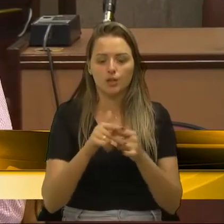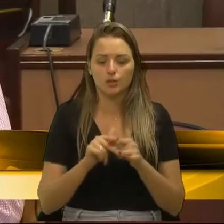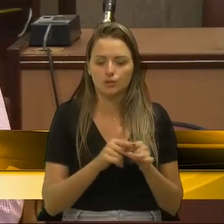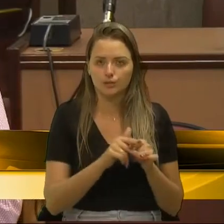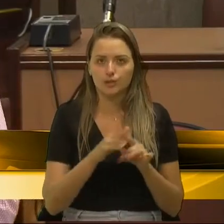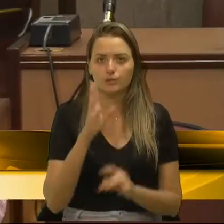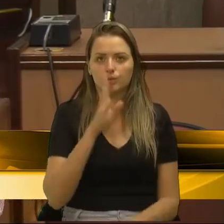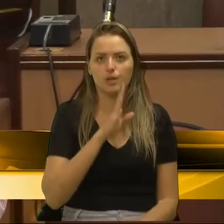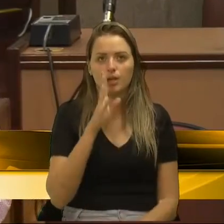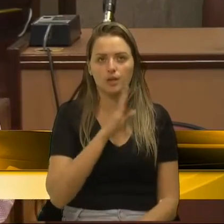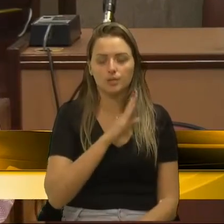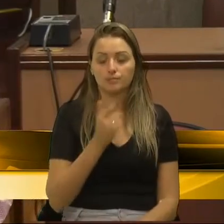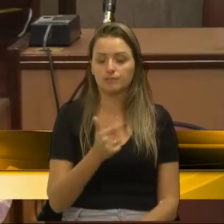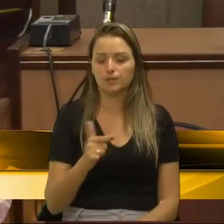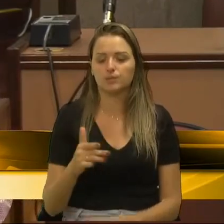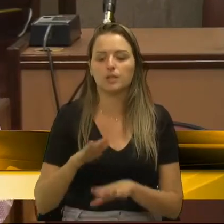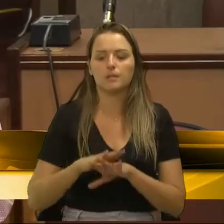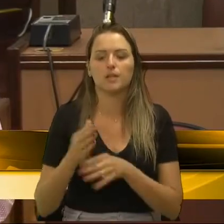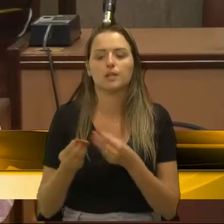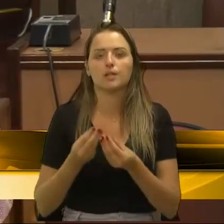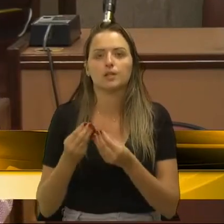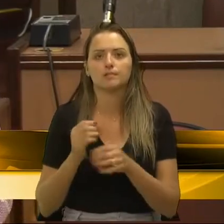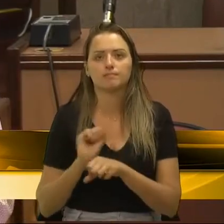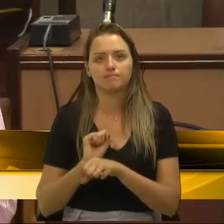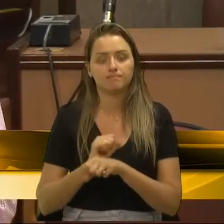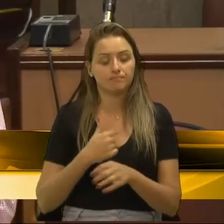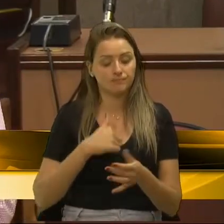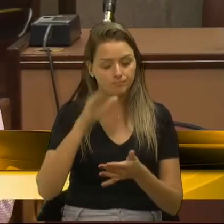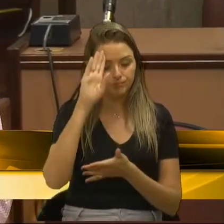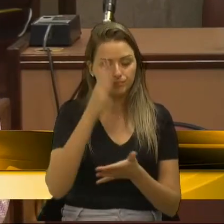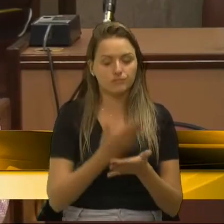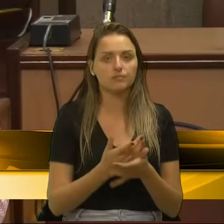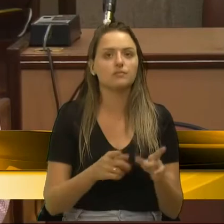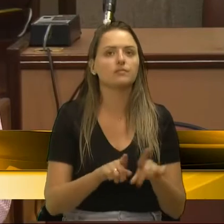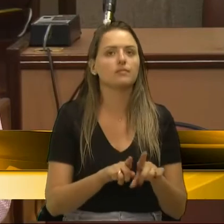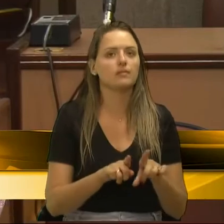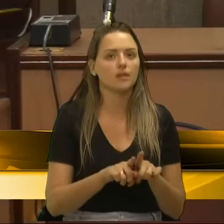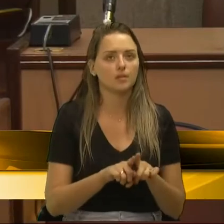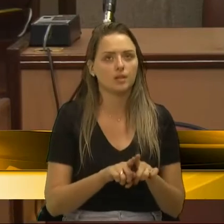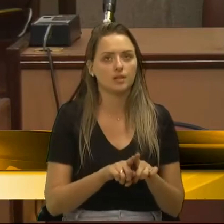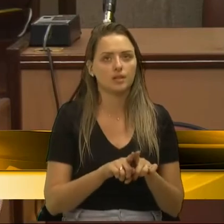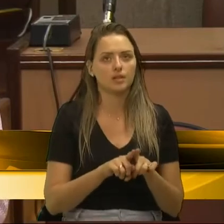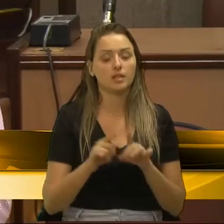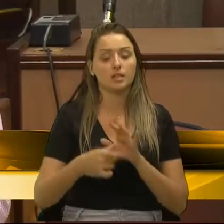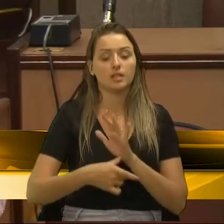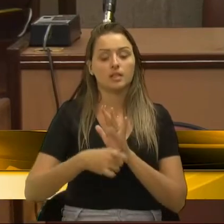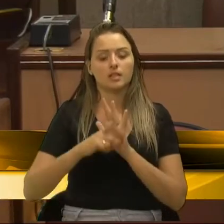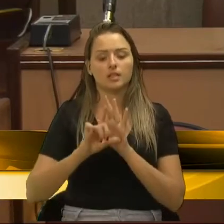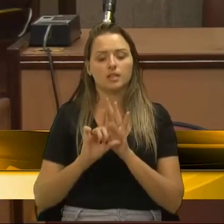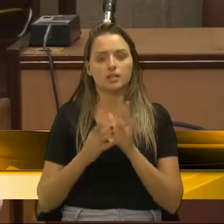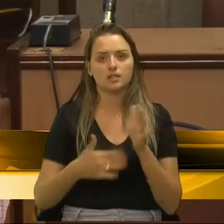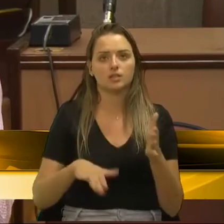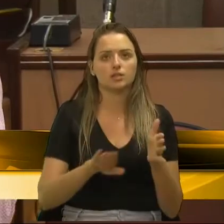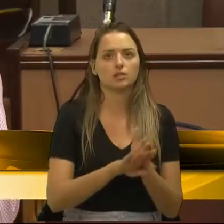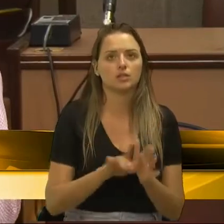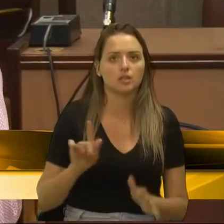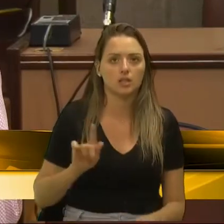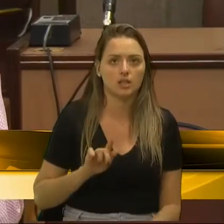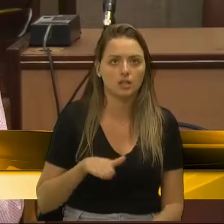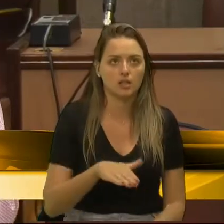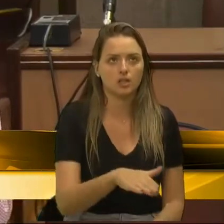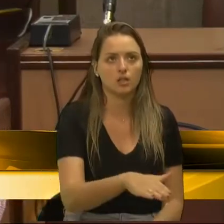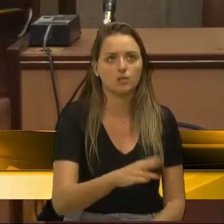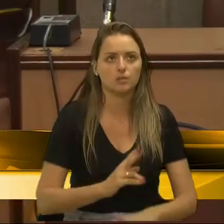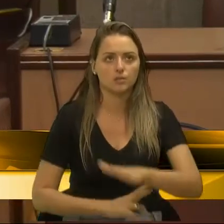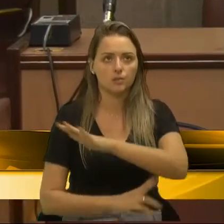vereadora Diló, não dá mais para esperar, e creio sim que além disso, antes de chegar em Galópolis, também numa ponte que sempre o